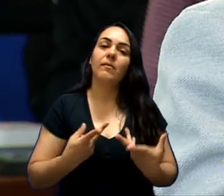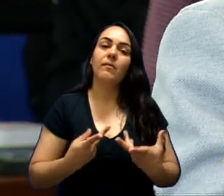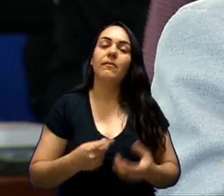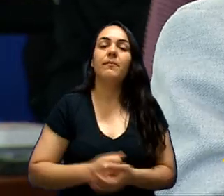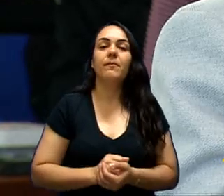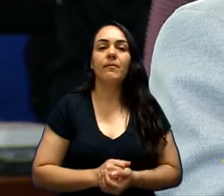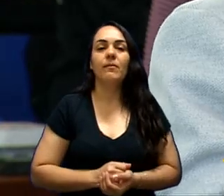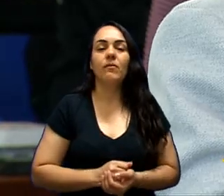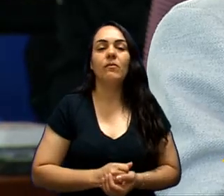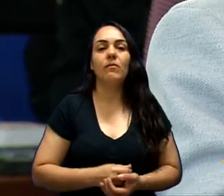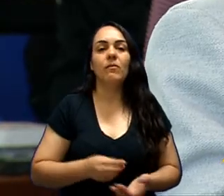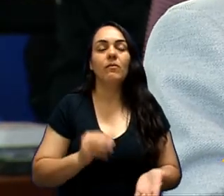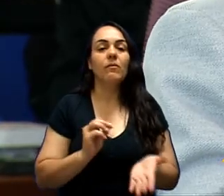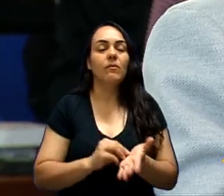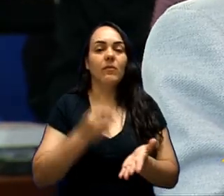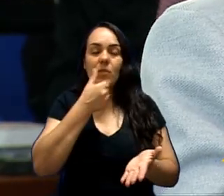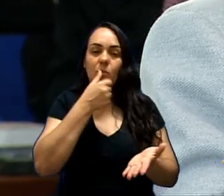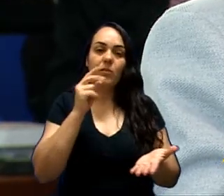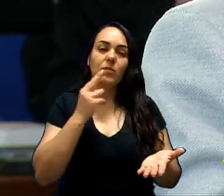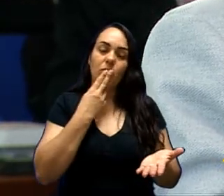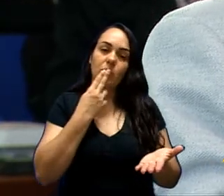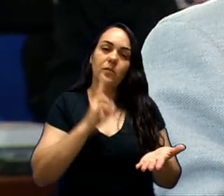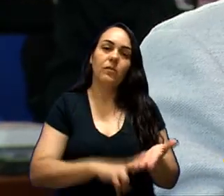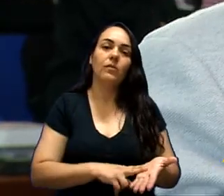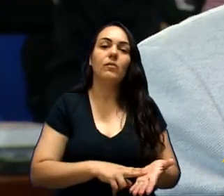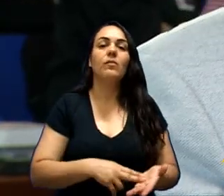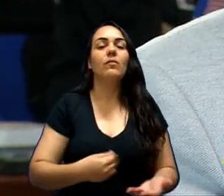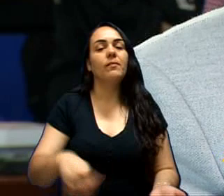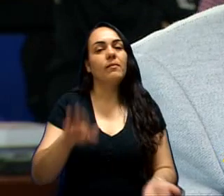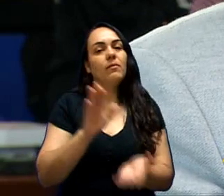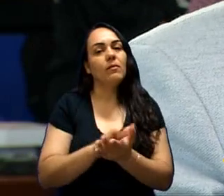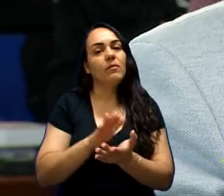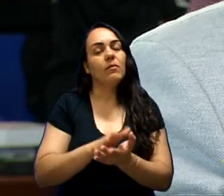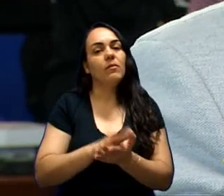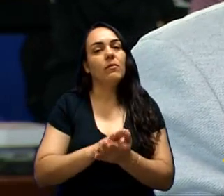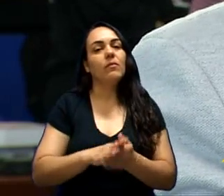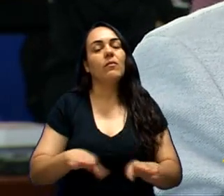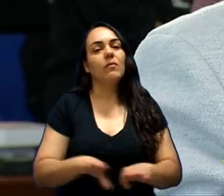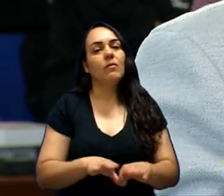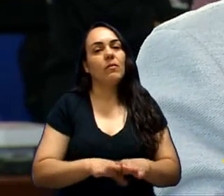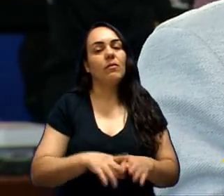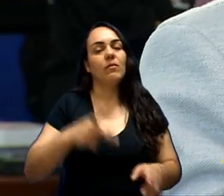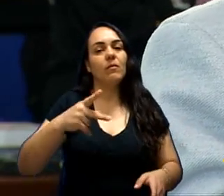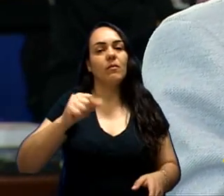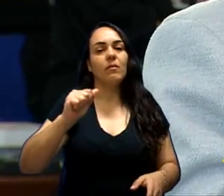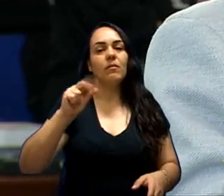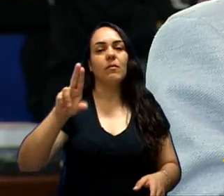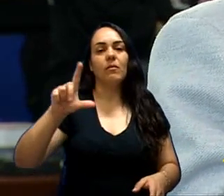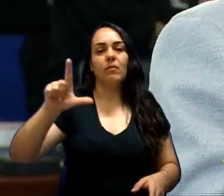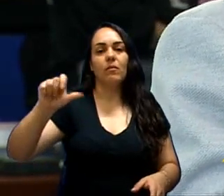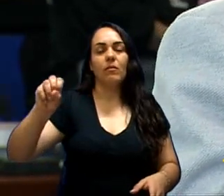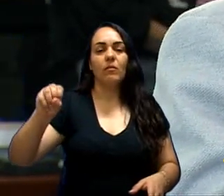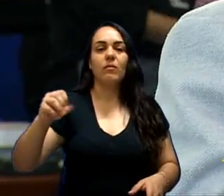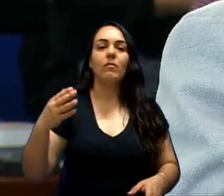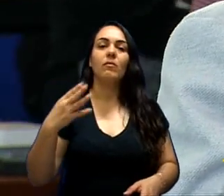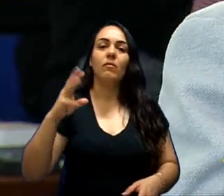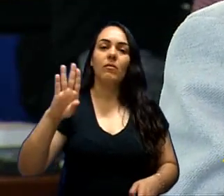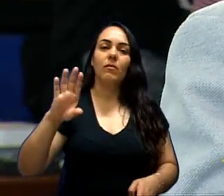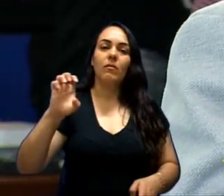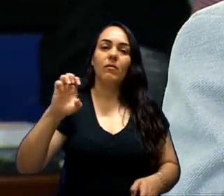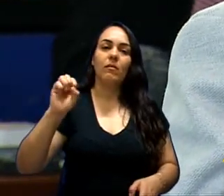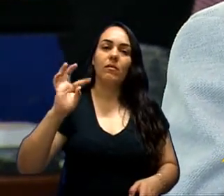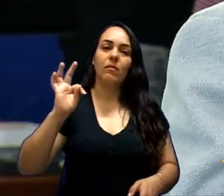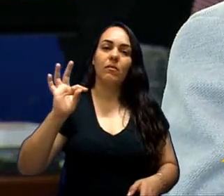foi protocolado hoje, é um voto de congratulações, né, ao filme do Paulo Betti, e dizer,